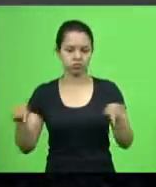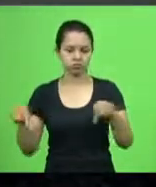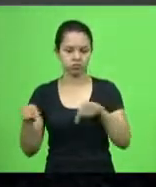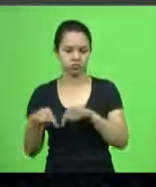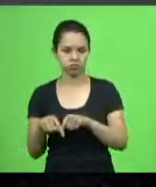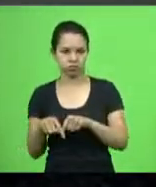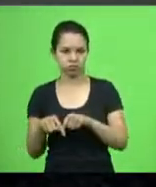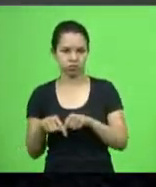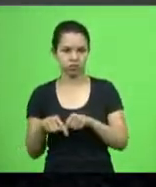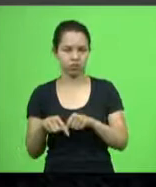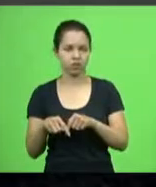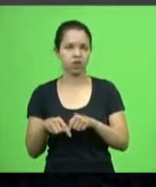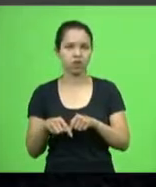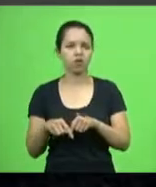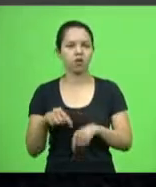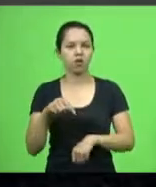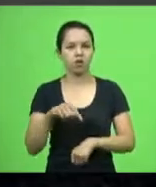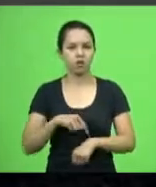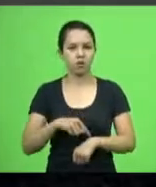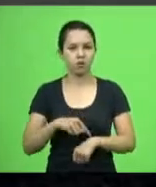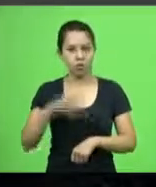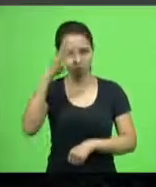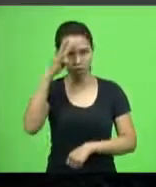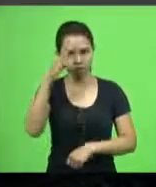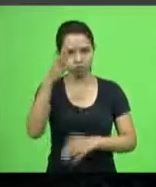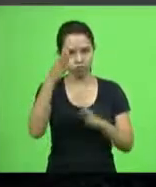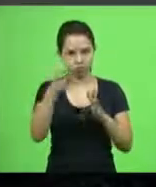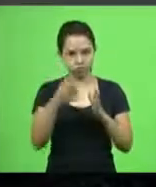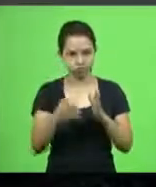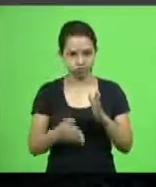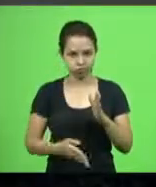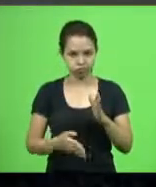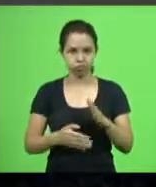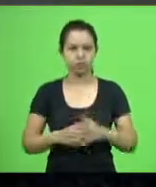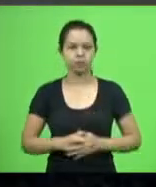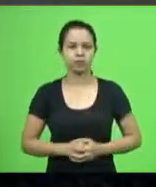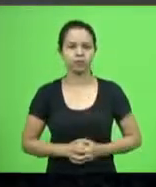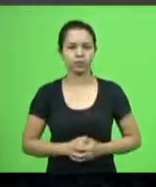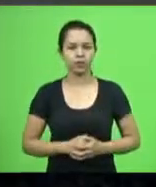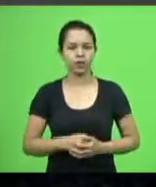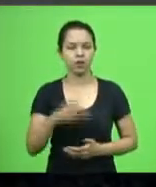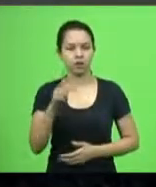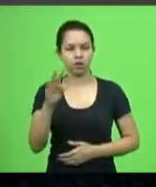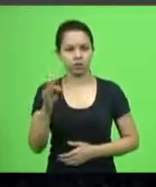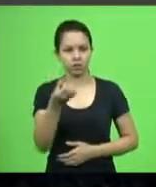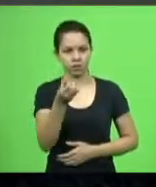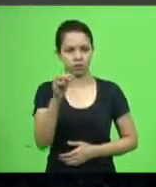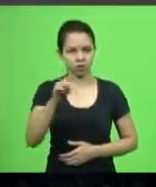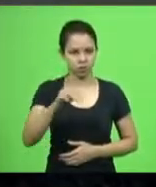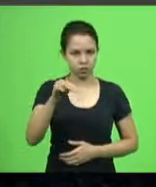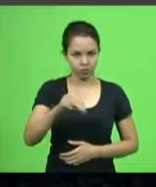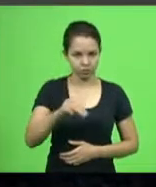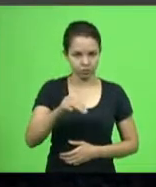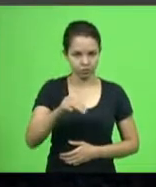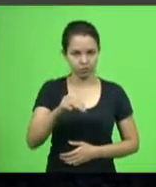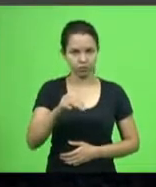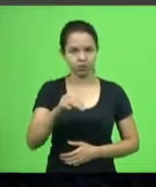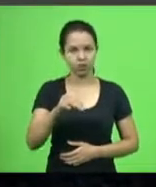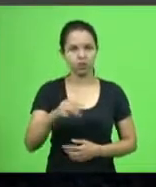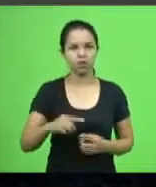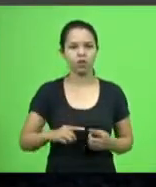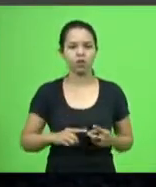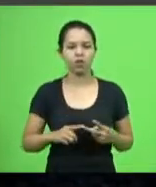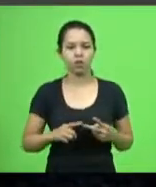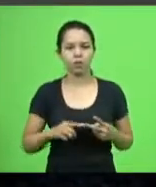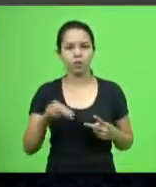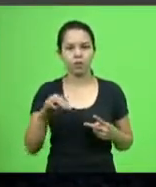quarta-feira, no horário dos partidos políticos, é o Partido dos Trabalhadores com 6 minutos. Logo depois, MDB